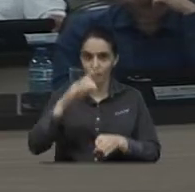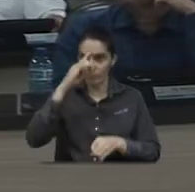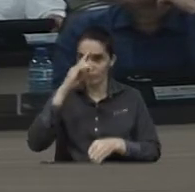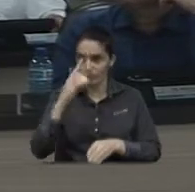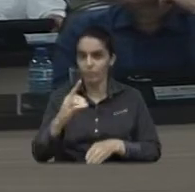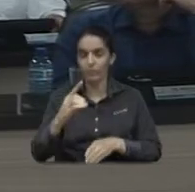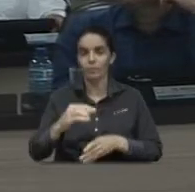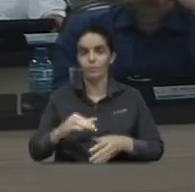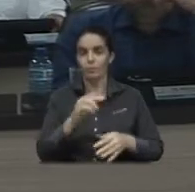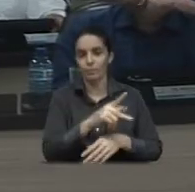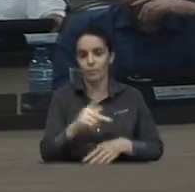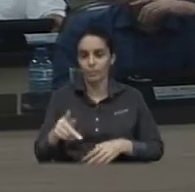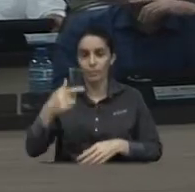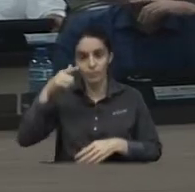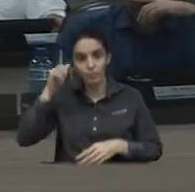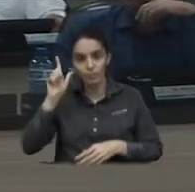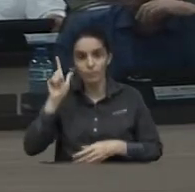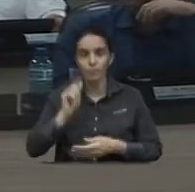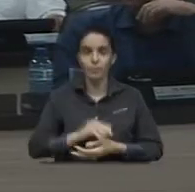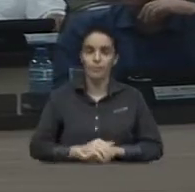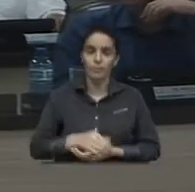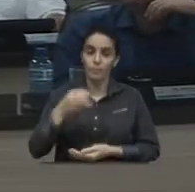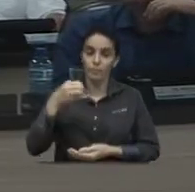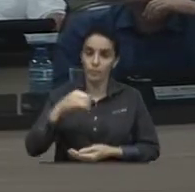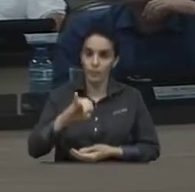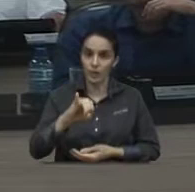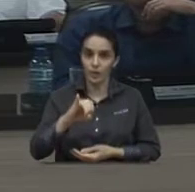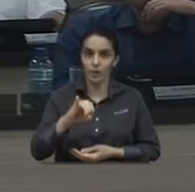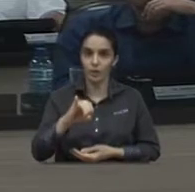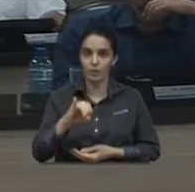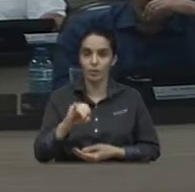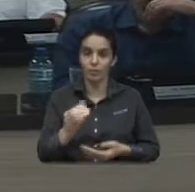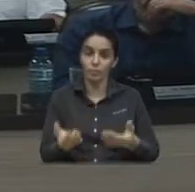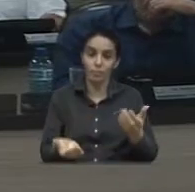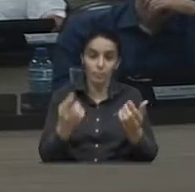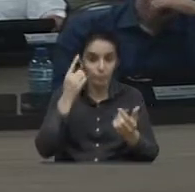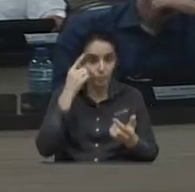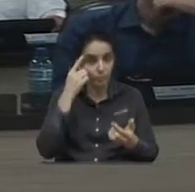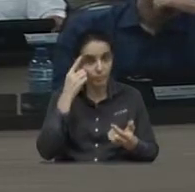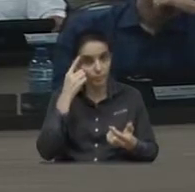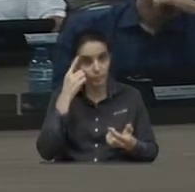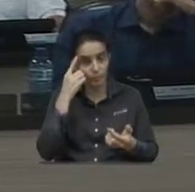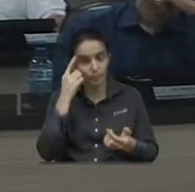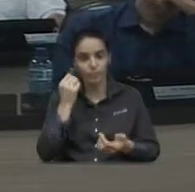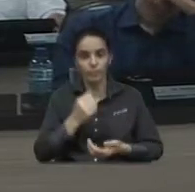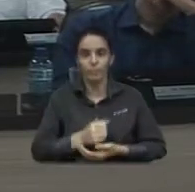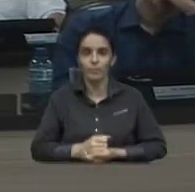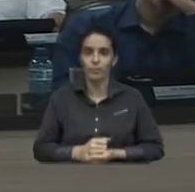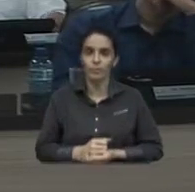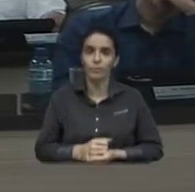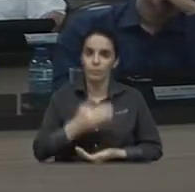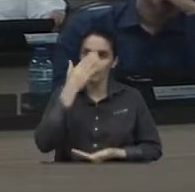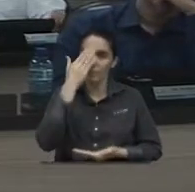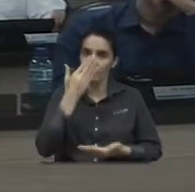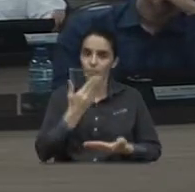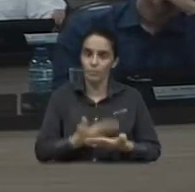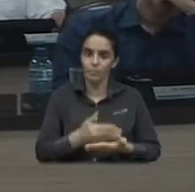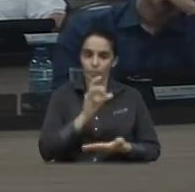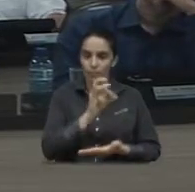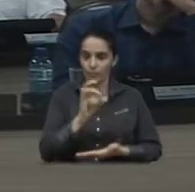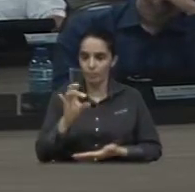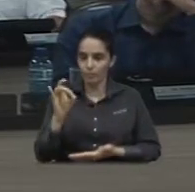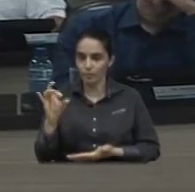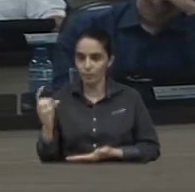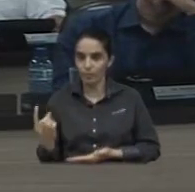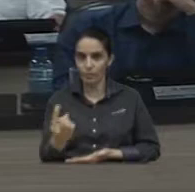que foi ontem. E se a gente fizer o juízo de valores com relação ao mérito, eu acredito que para cada